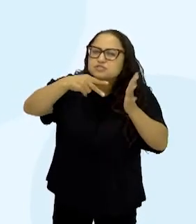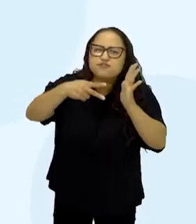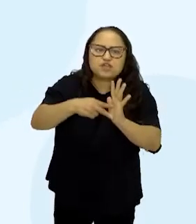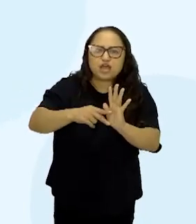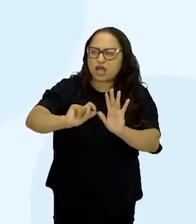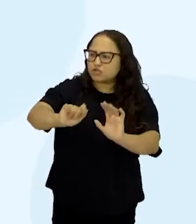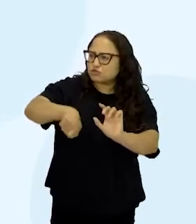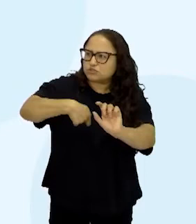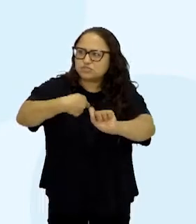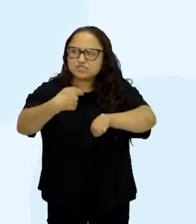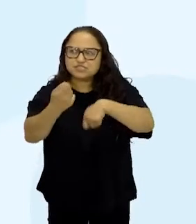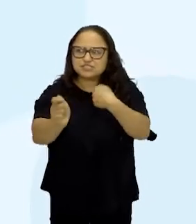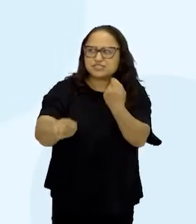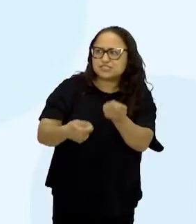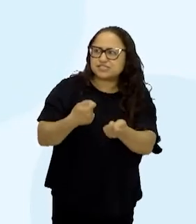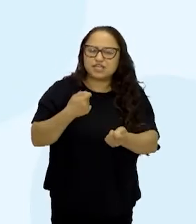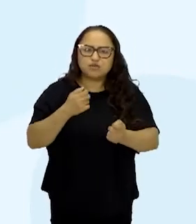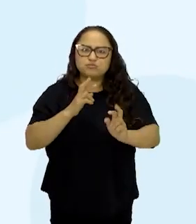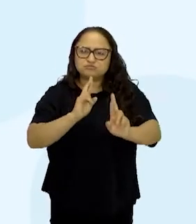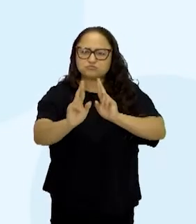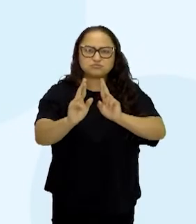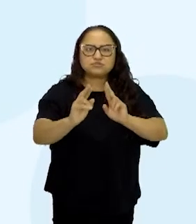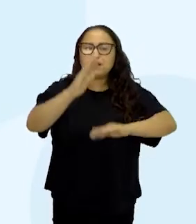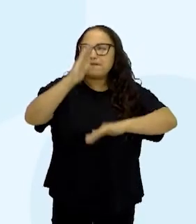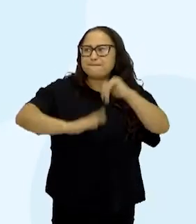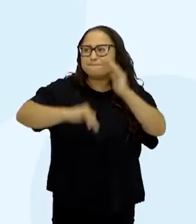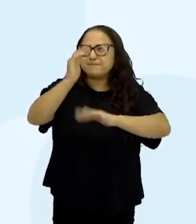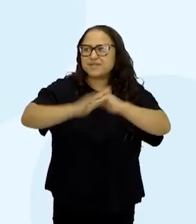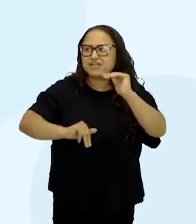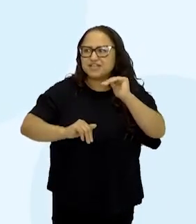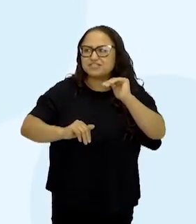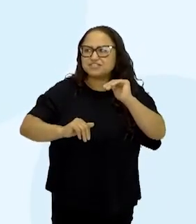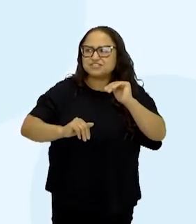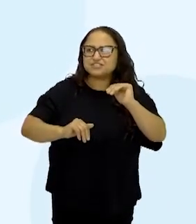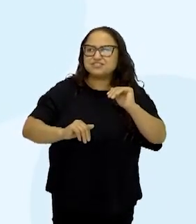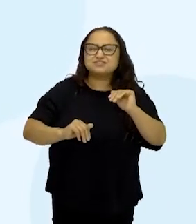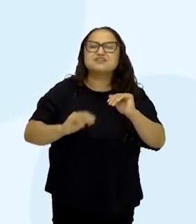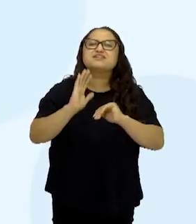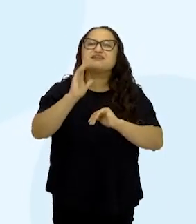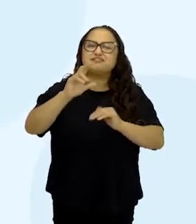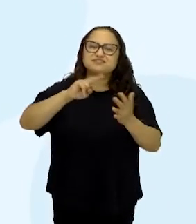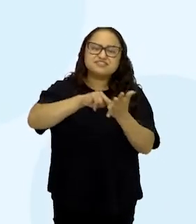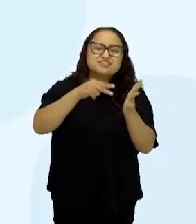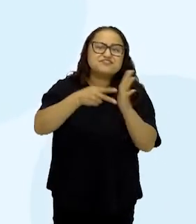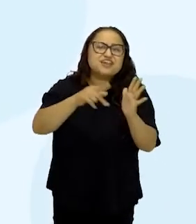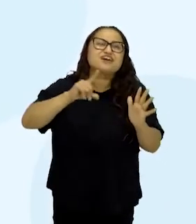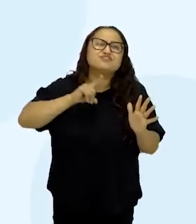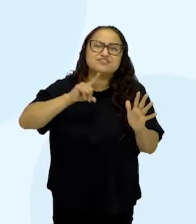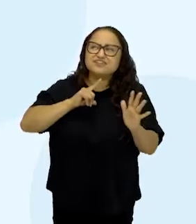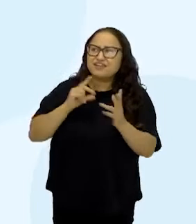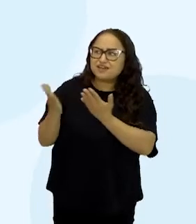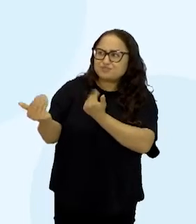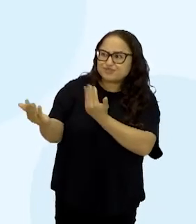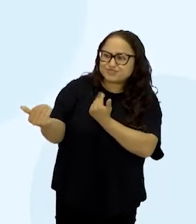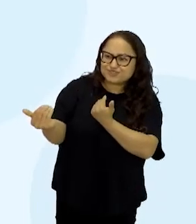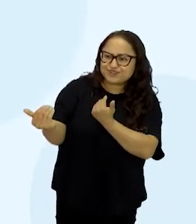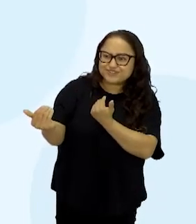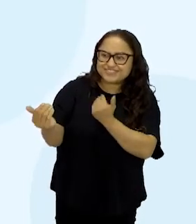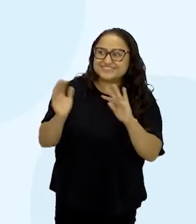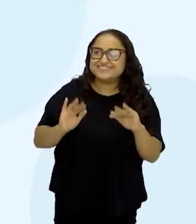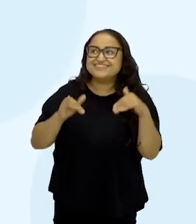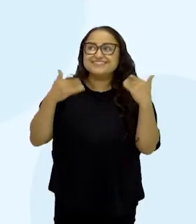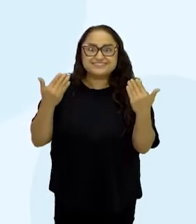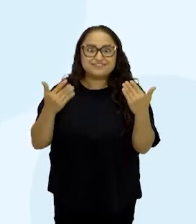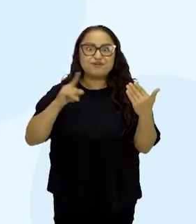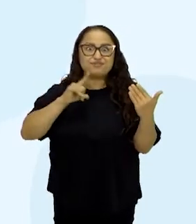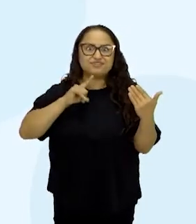de rituais, de representações e práticas ali que fazem sentido para o jovem, né? E isso vai aparecer